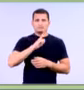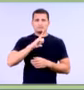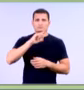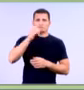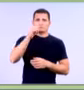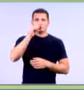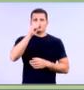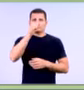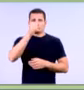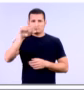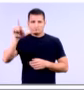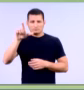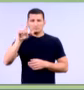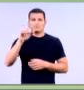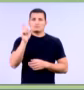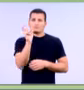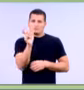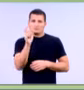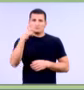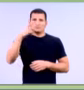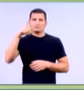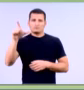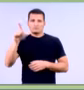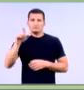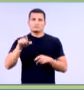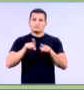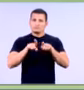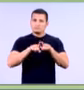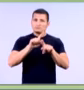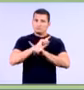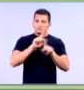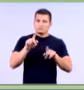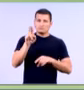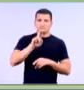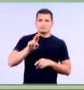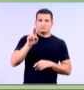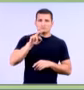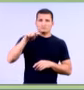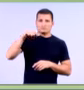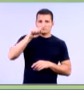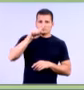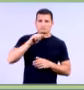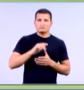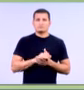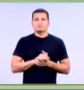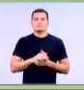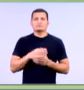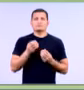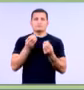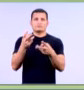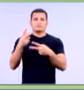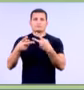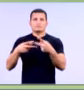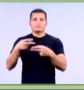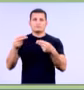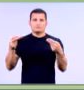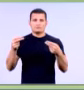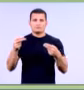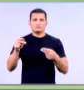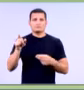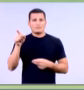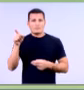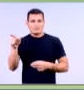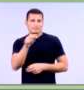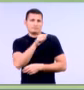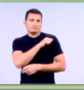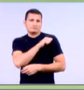nós não devemos utilizar a crase. Rapidinho aqui, dei um presente à